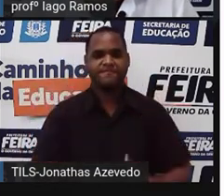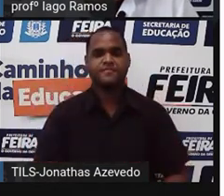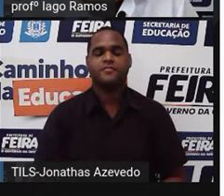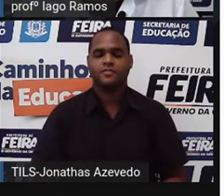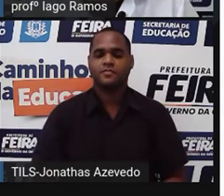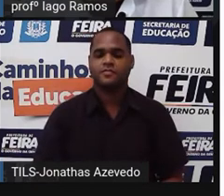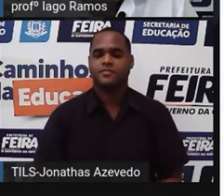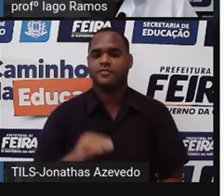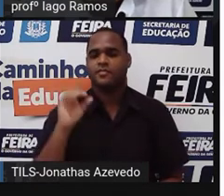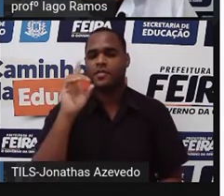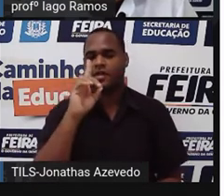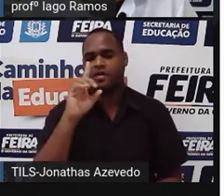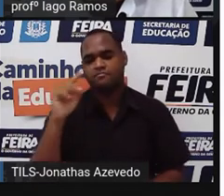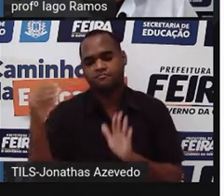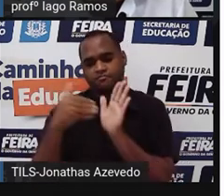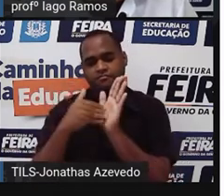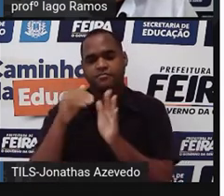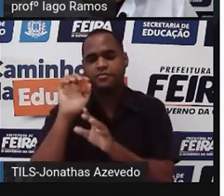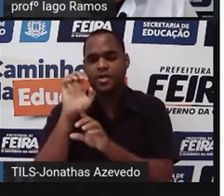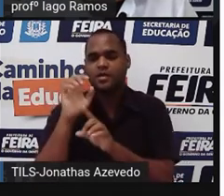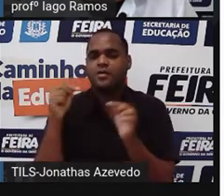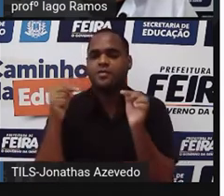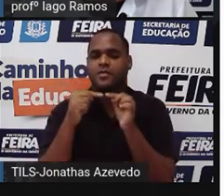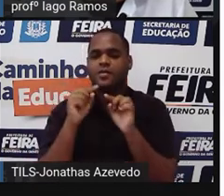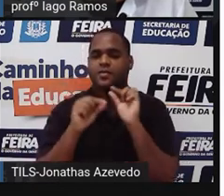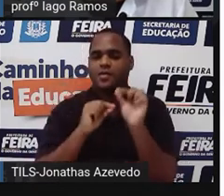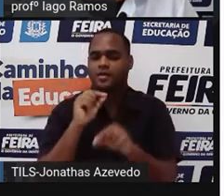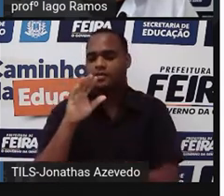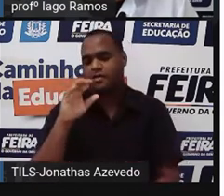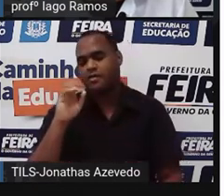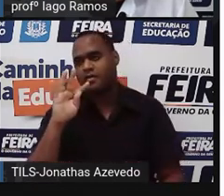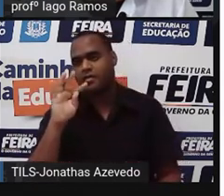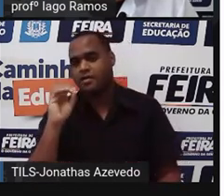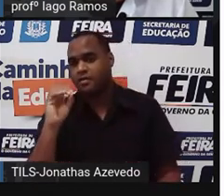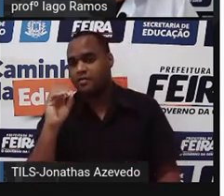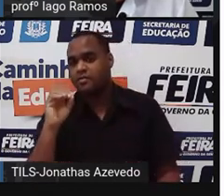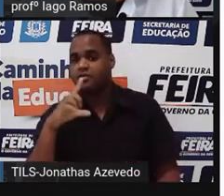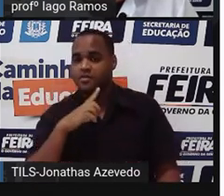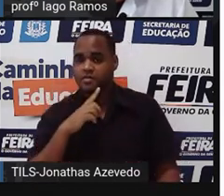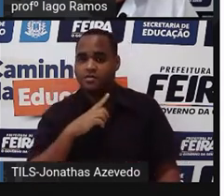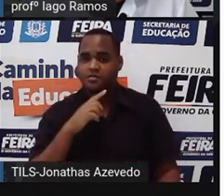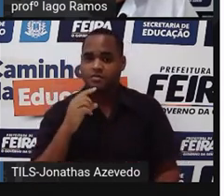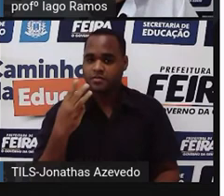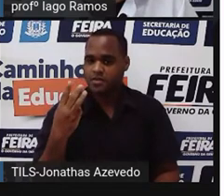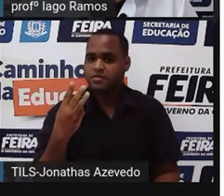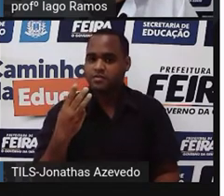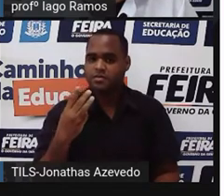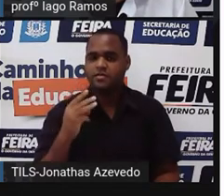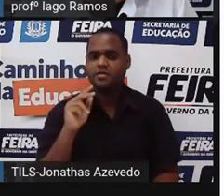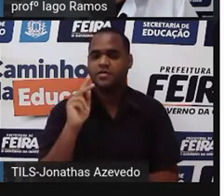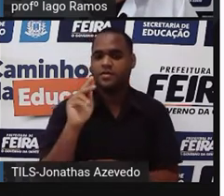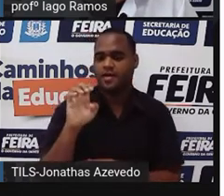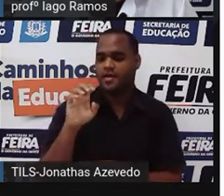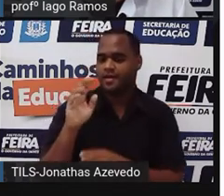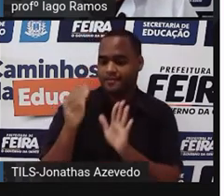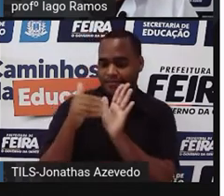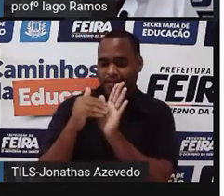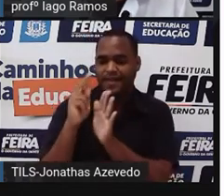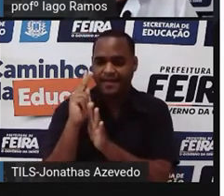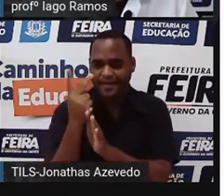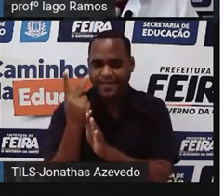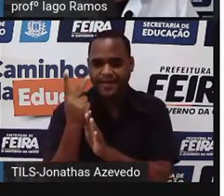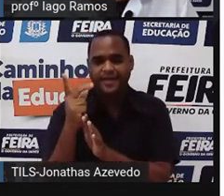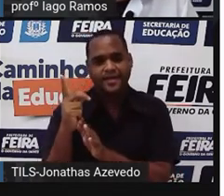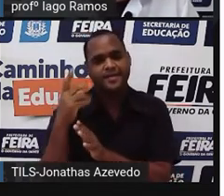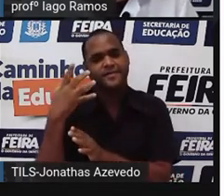Então de D até E é um cateto e esse mede 3. E de E até H, o que mede 4, tá bom? Ali